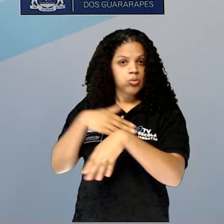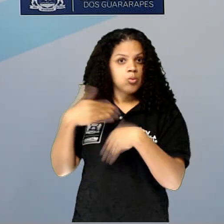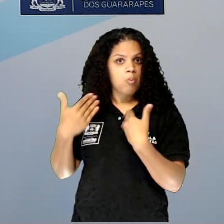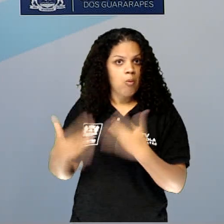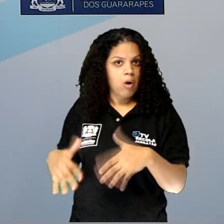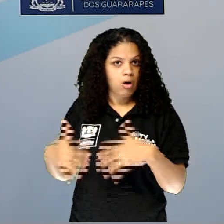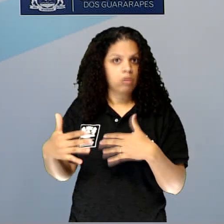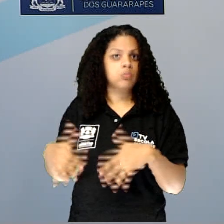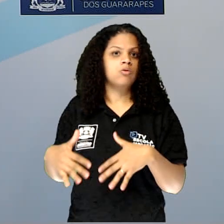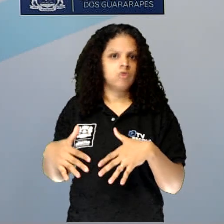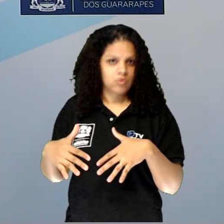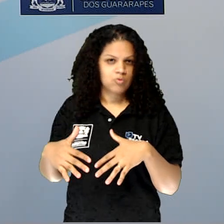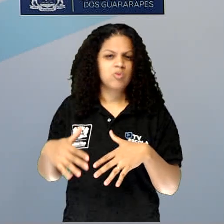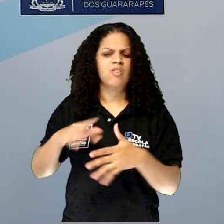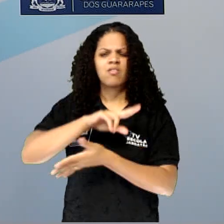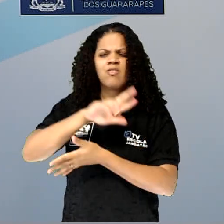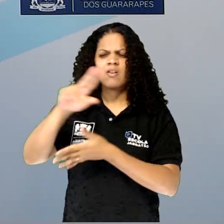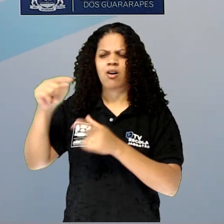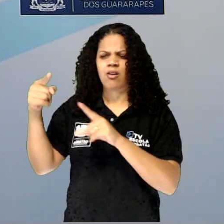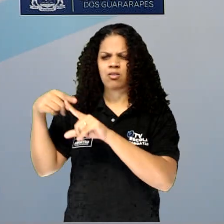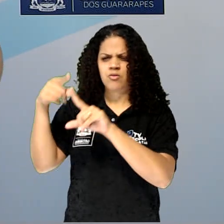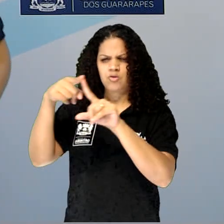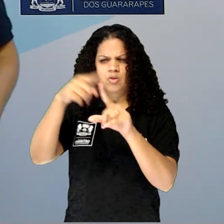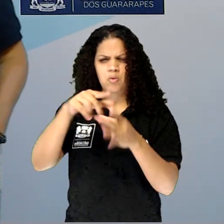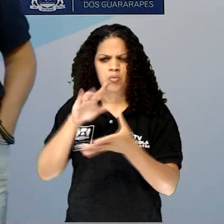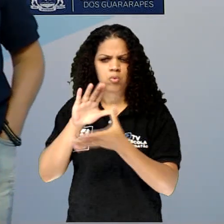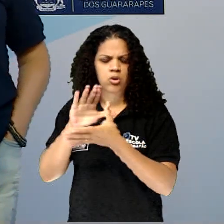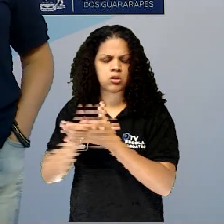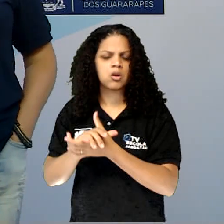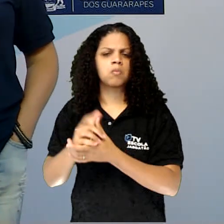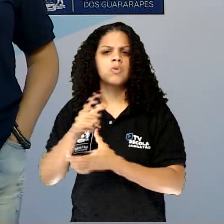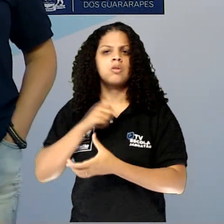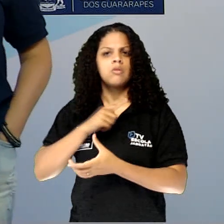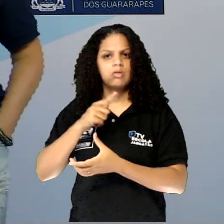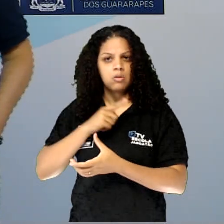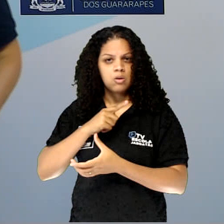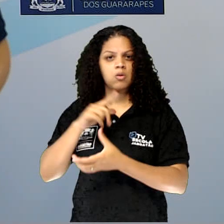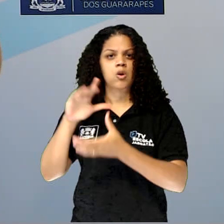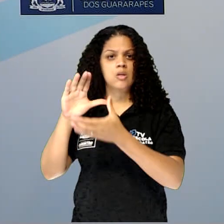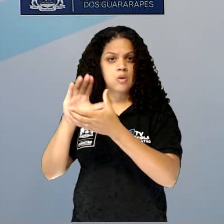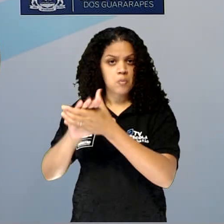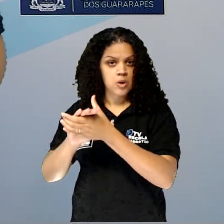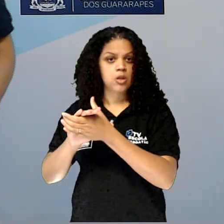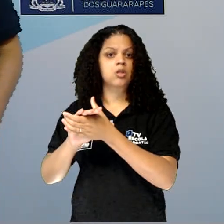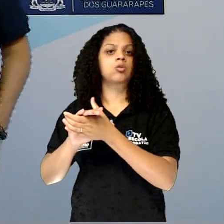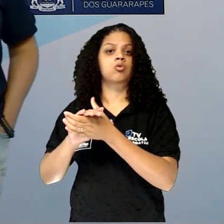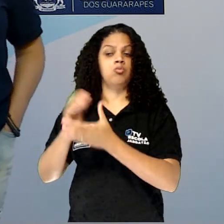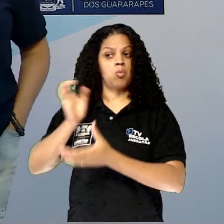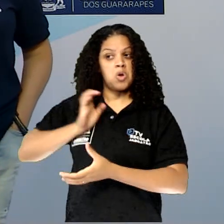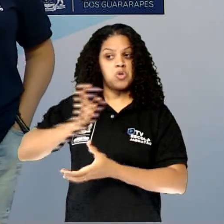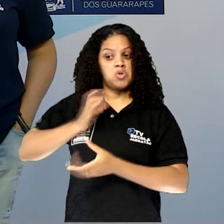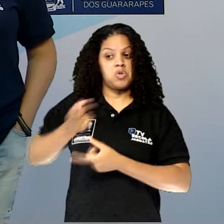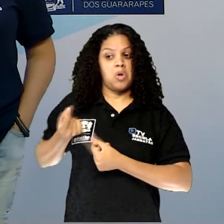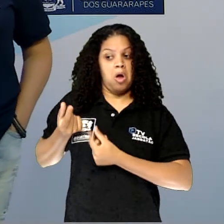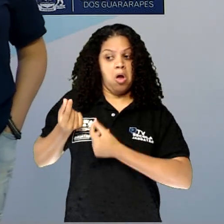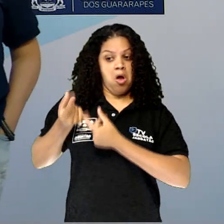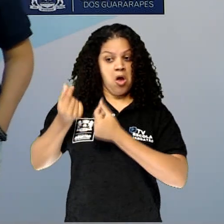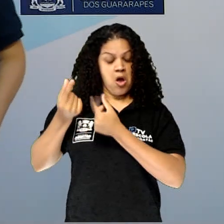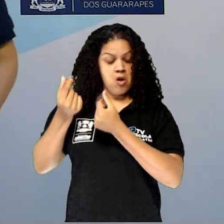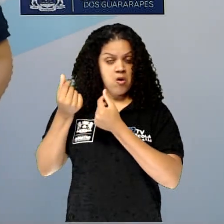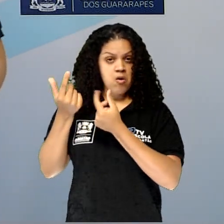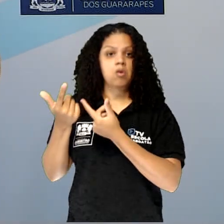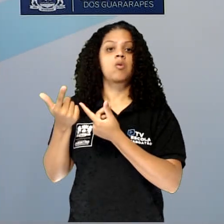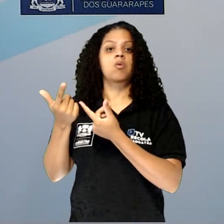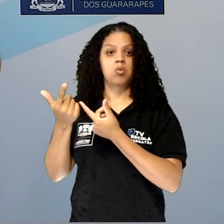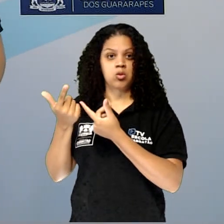existiam vários tipos de casamento. Você vai ter o casamento dos patrícios, dos mais ricos, onde há ali um